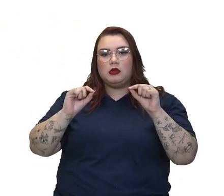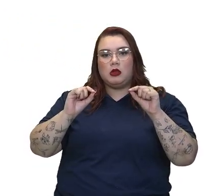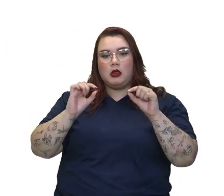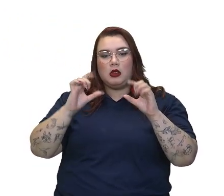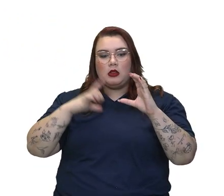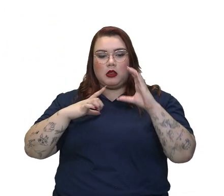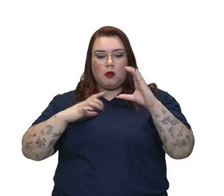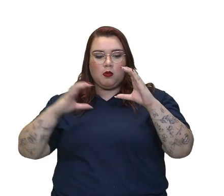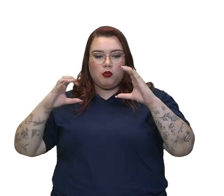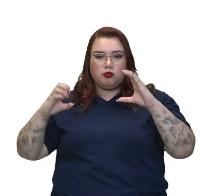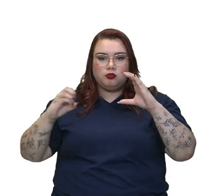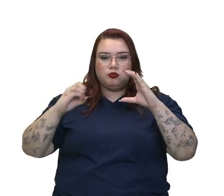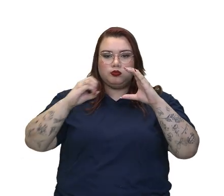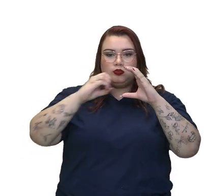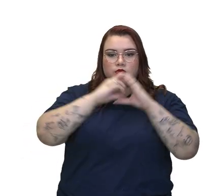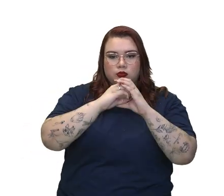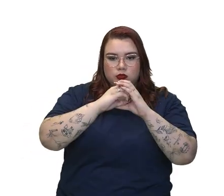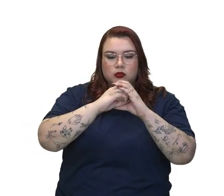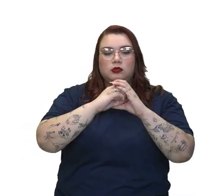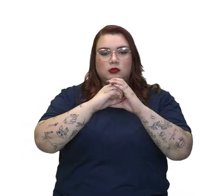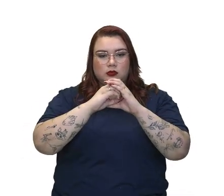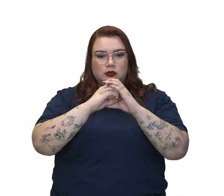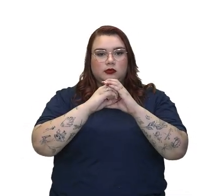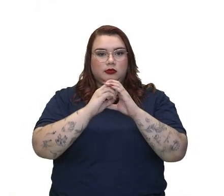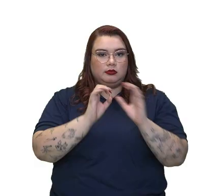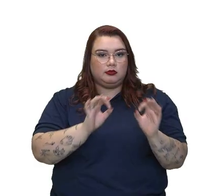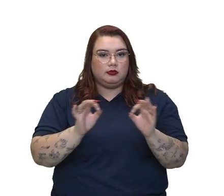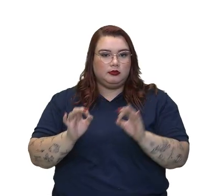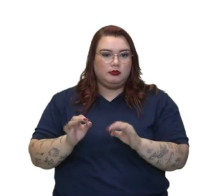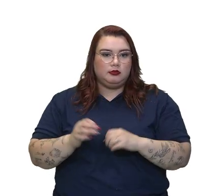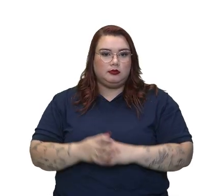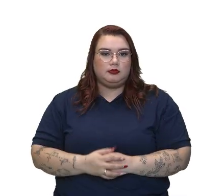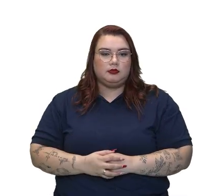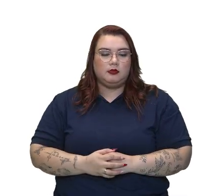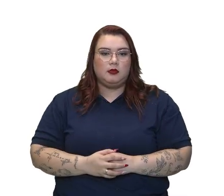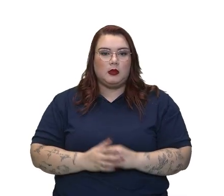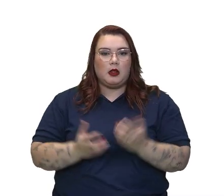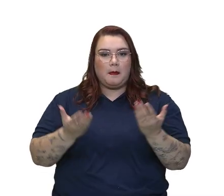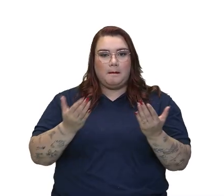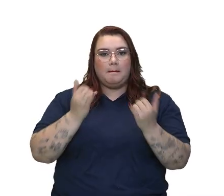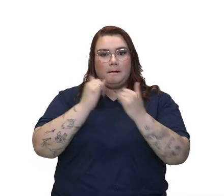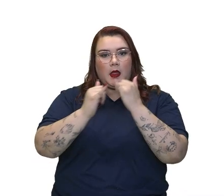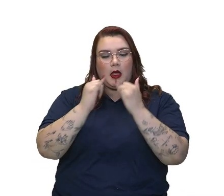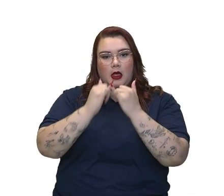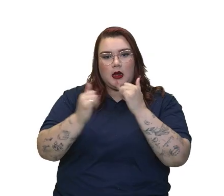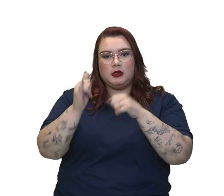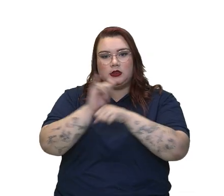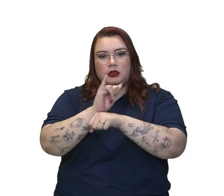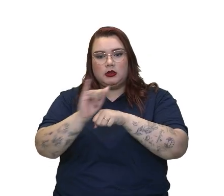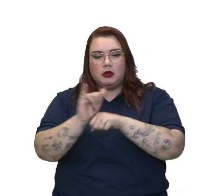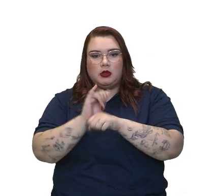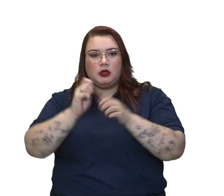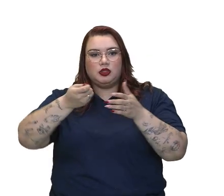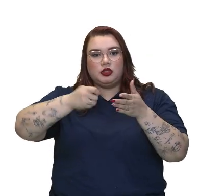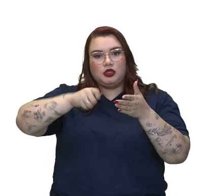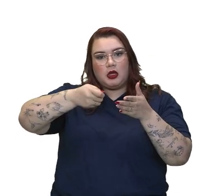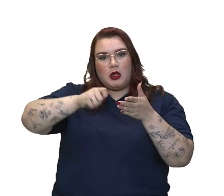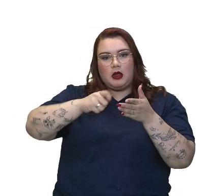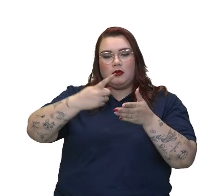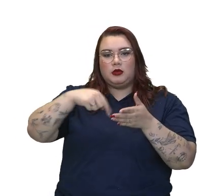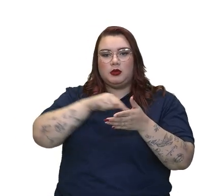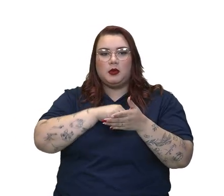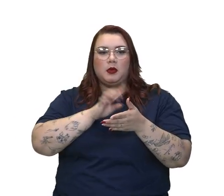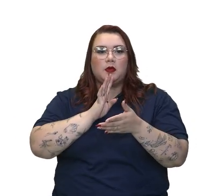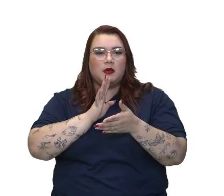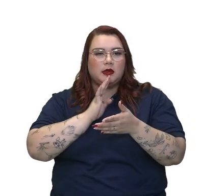substrato se encaixa em uma única enzima. Se parece com o mecanismo da fechadura que conhecemos em